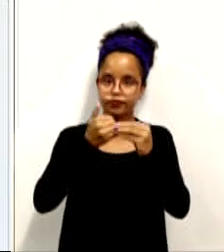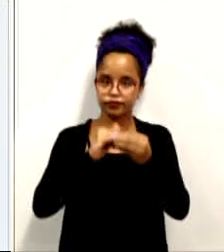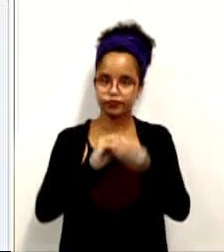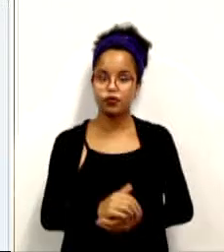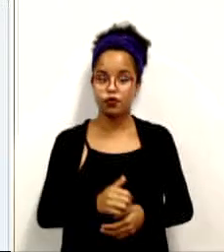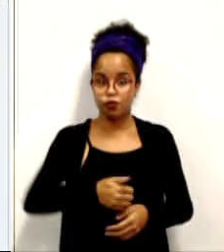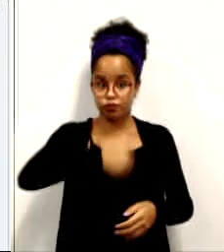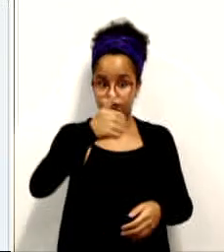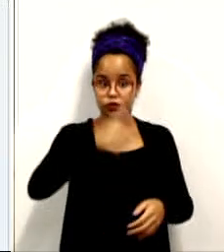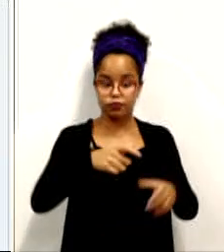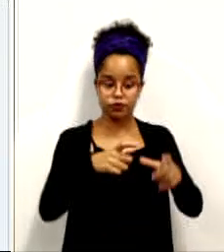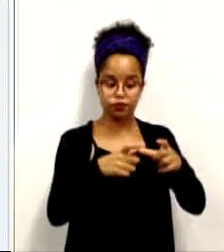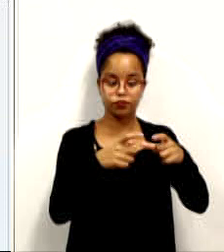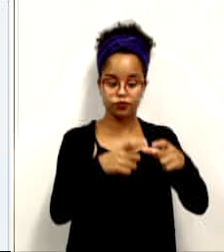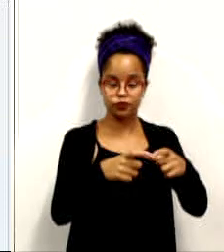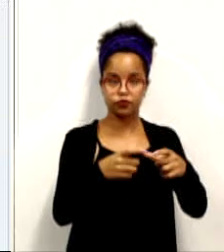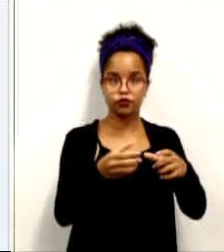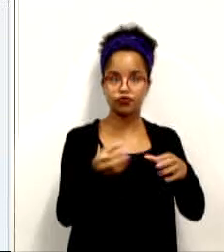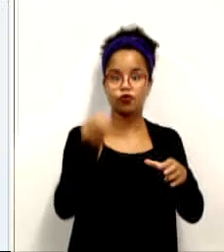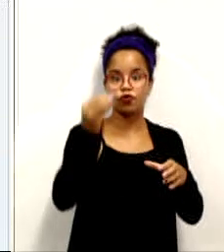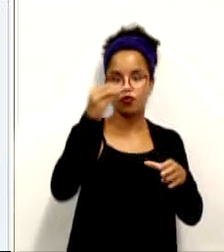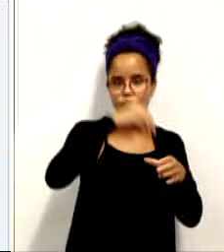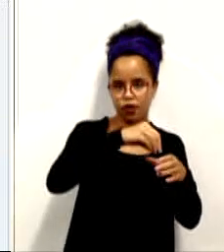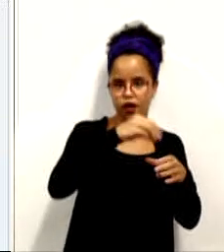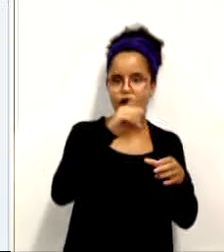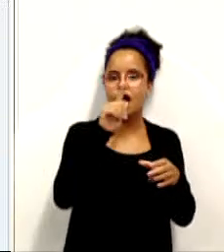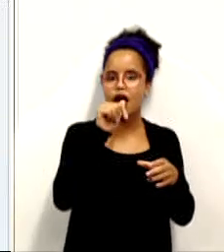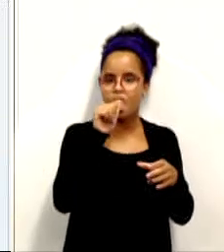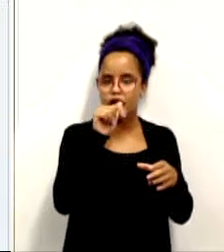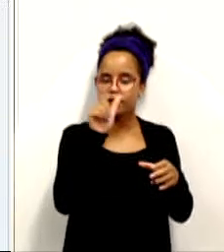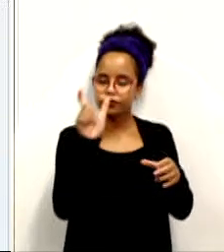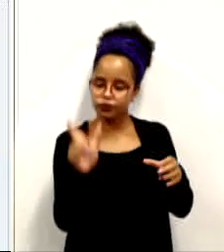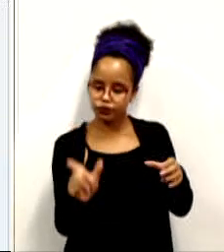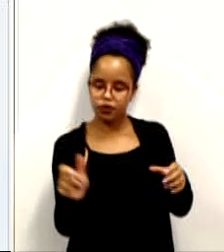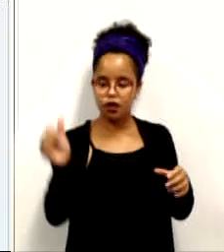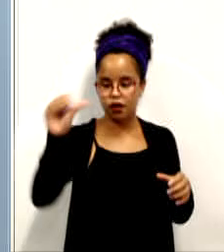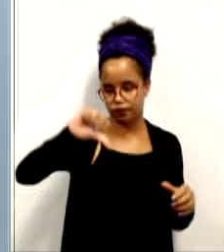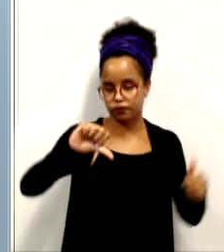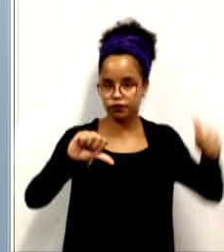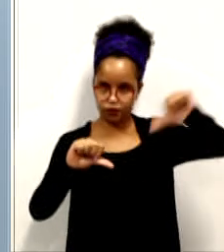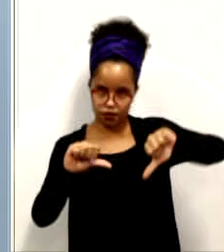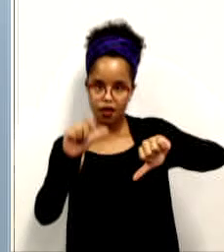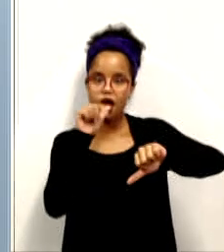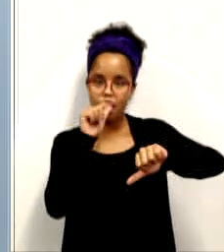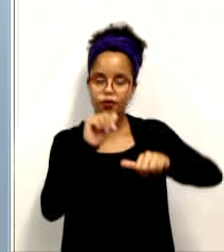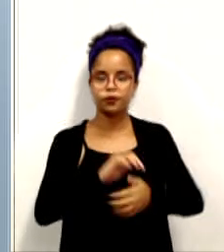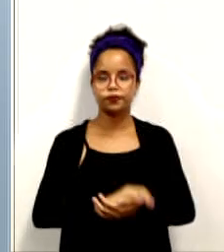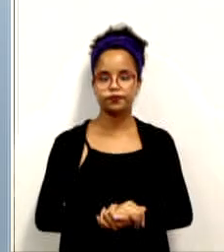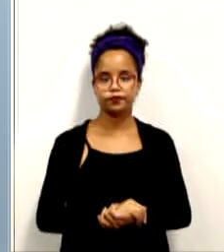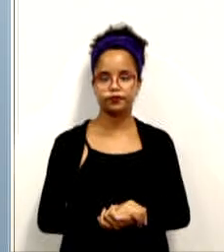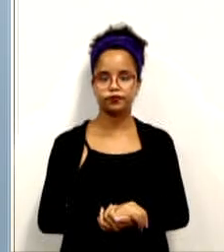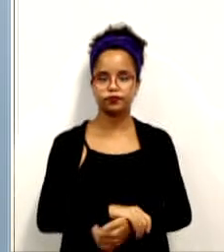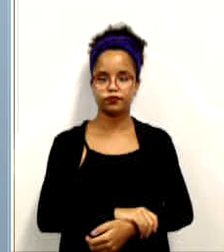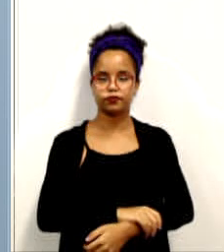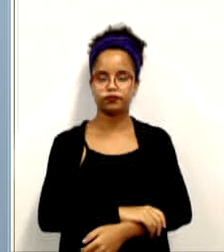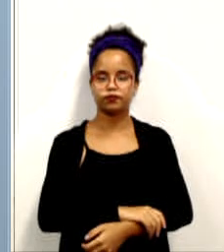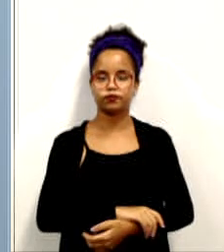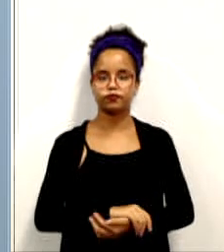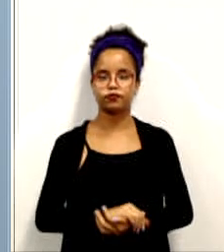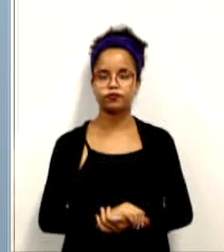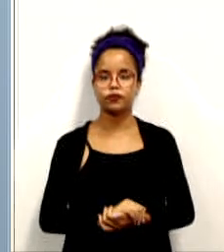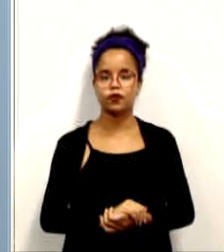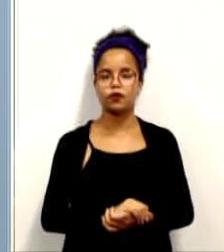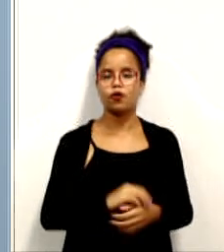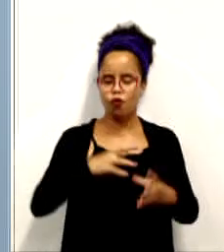vai regar com água, o primeiro e o segundo pote, botar uma água em equilíbrio. equilíbrio, tá, gente? O algodão, ele não pode